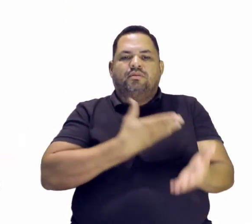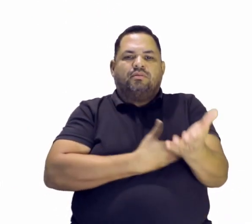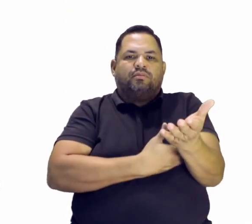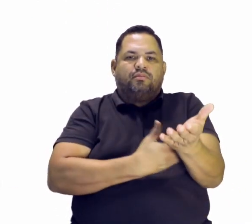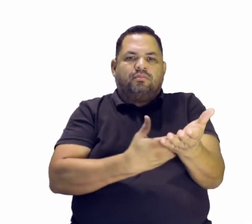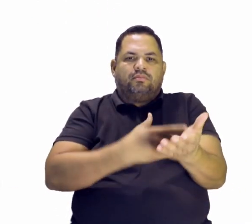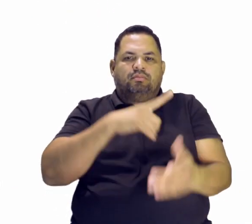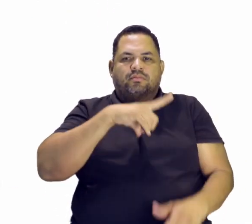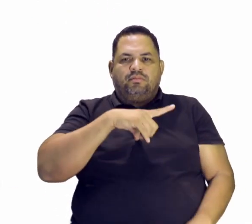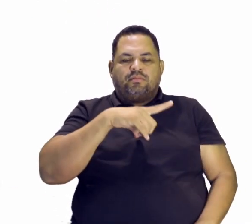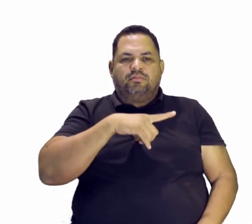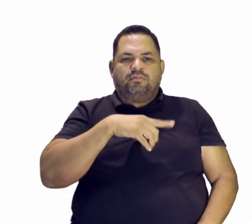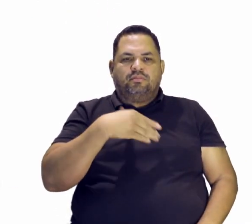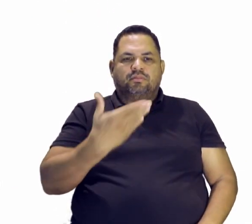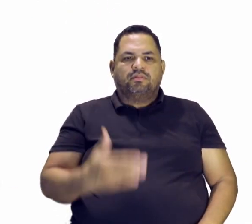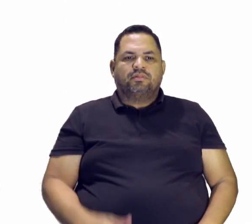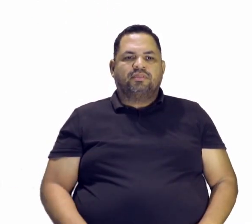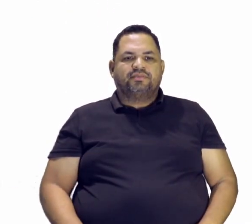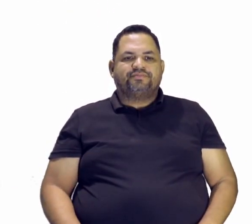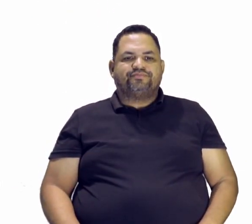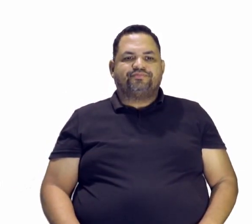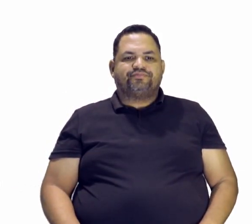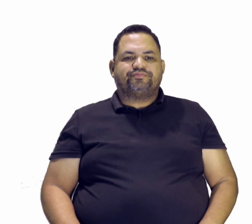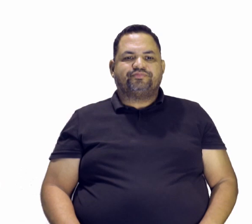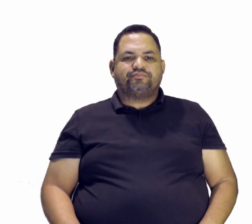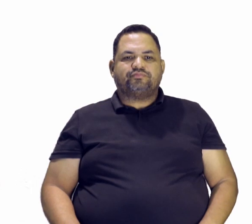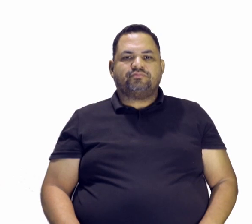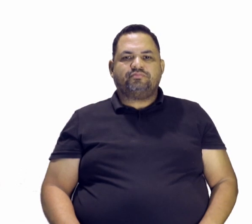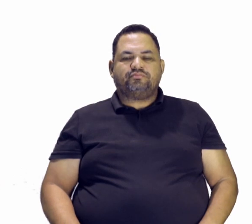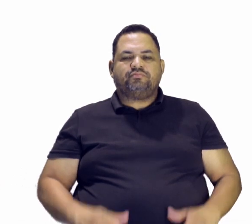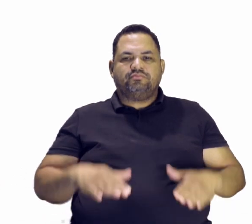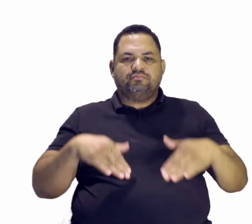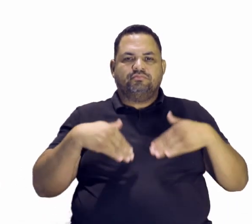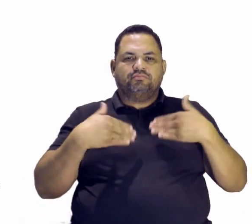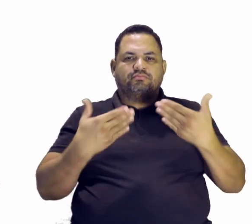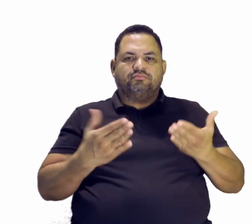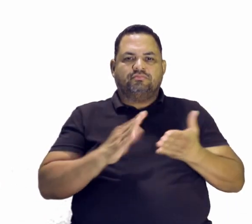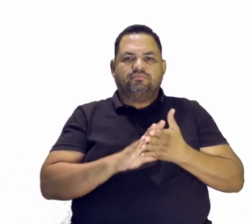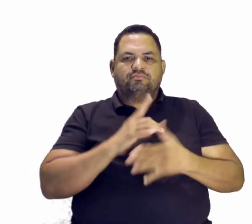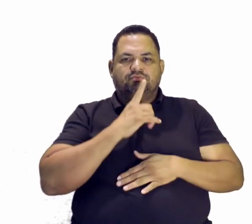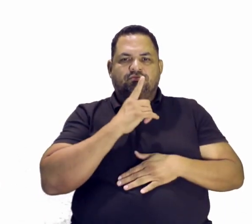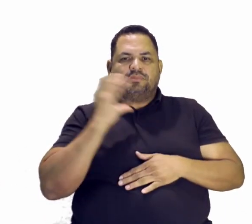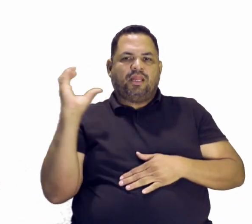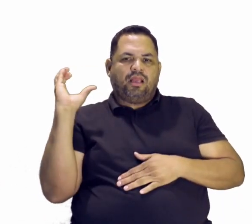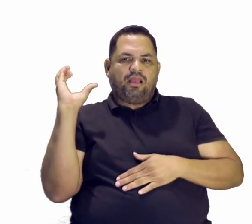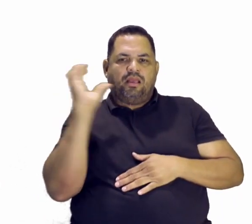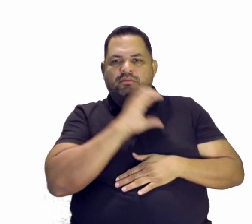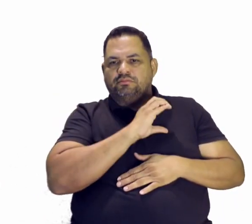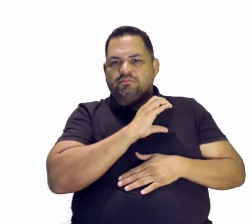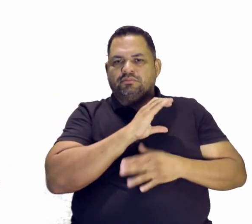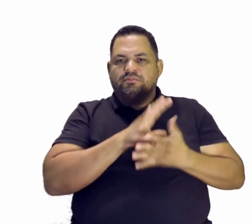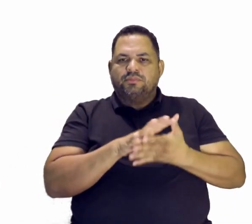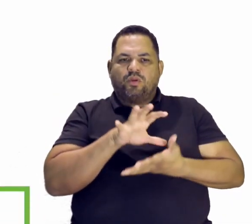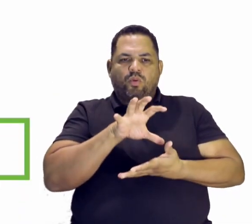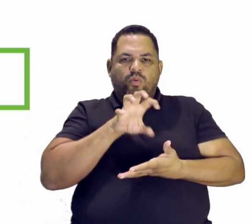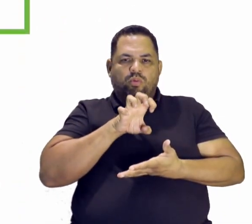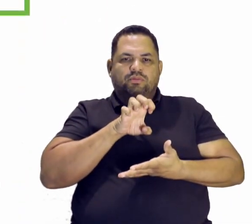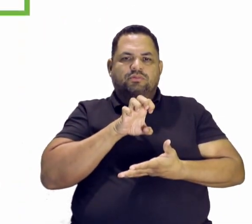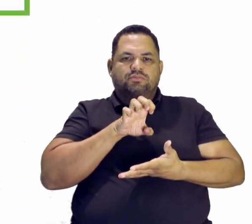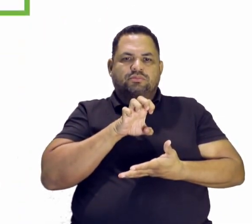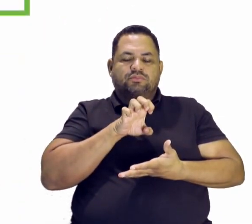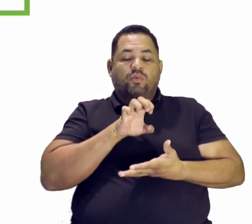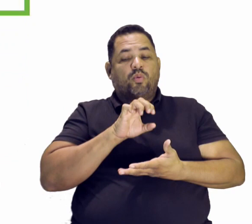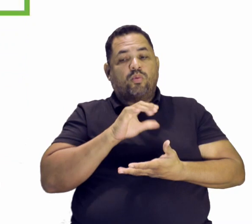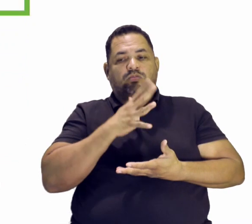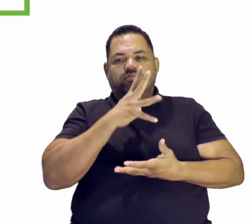aí com relação a essas fibras. Com relação à velocidade de contração, ela pode ser rápida ou ela pode ser